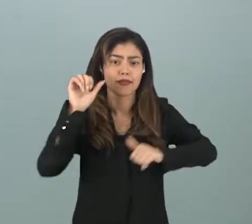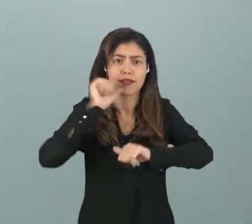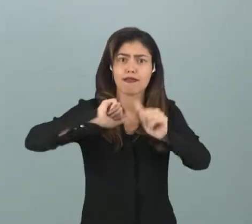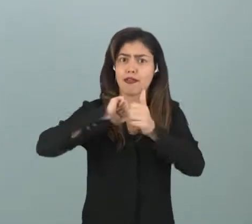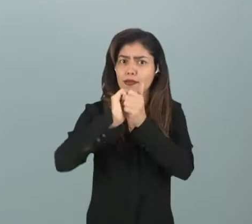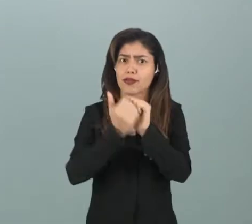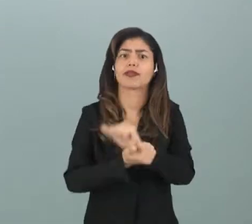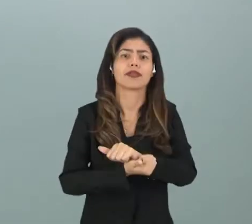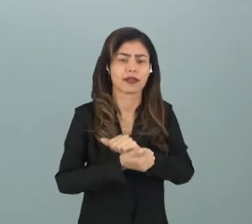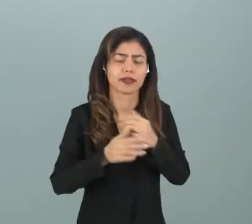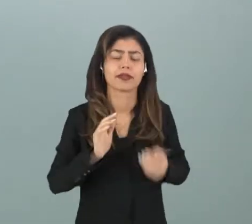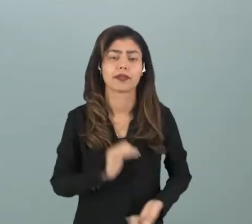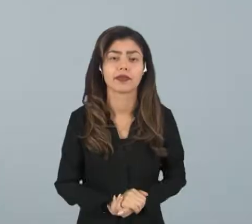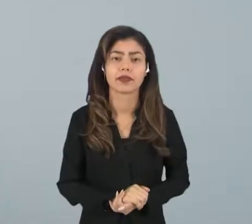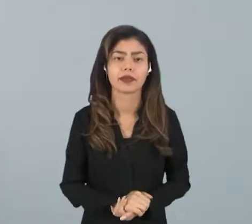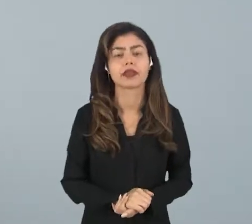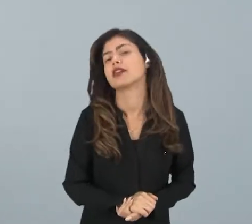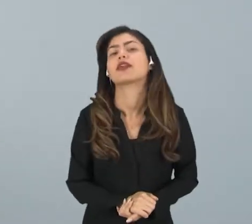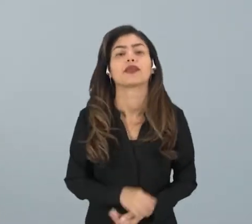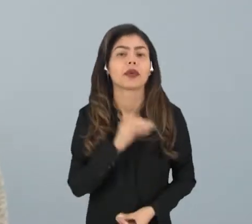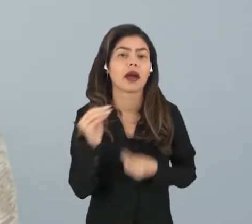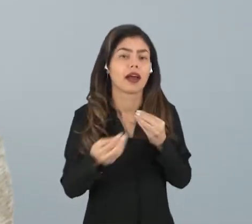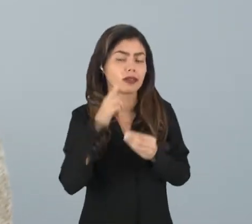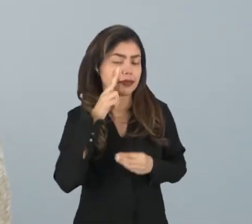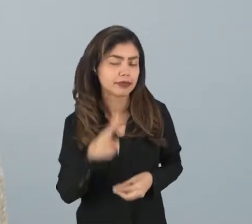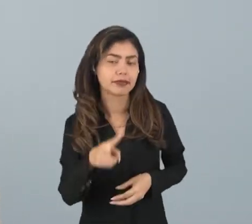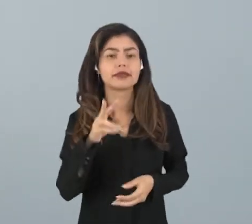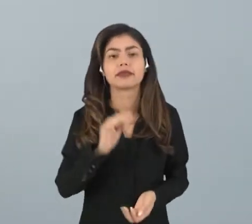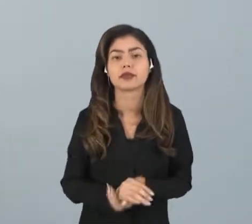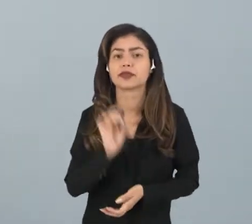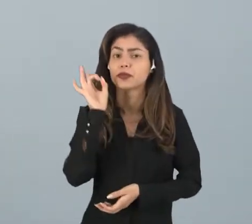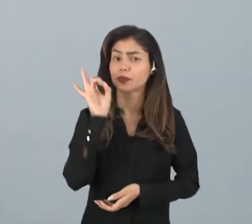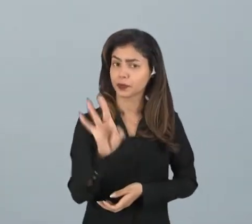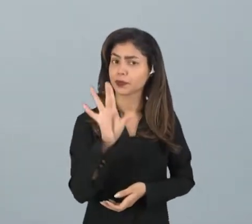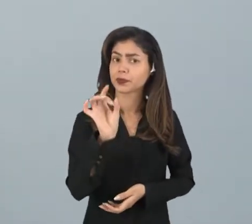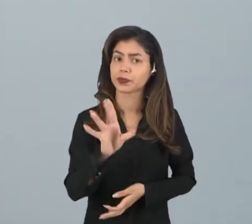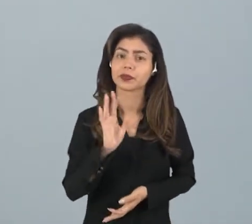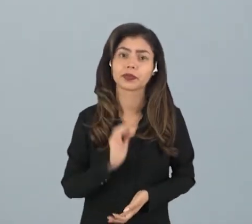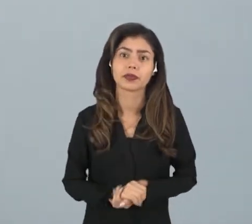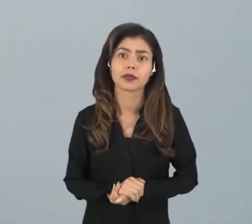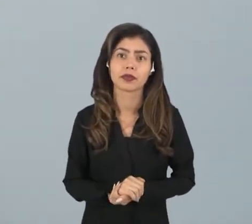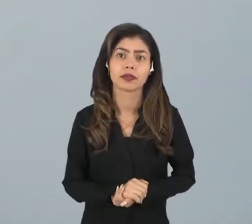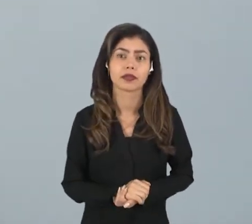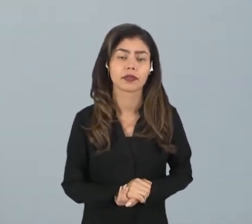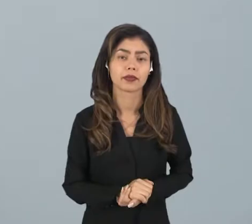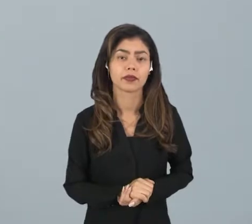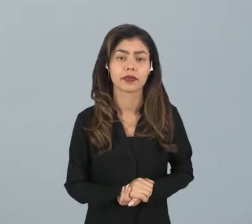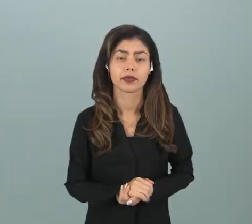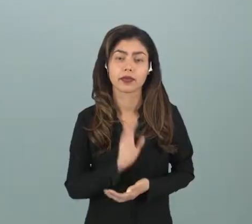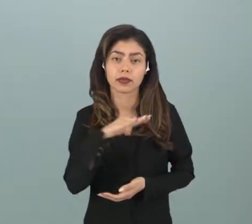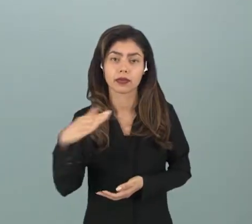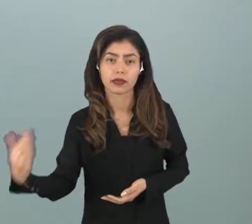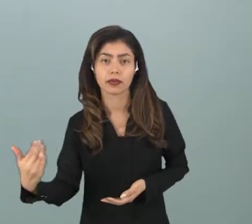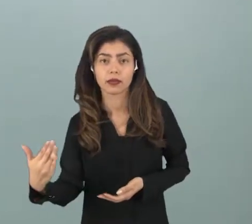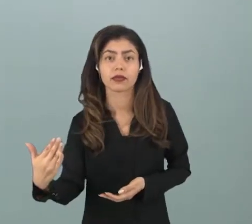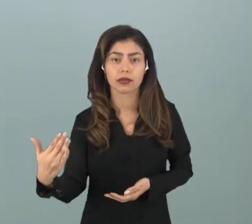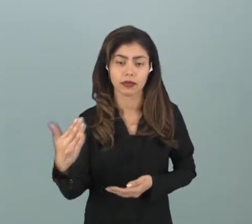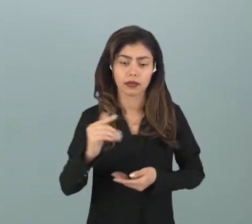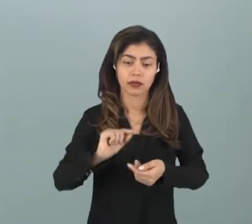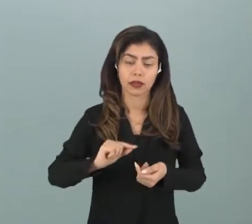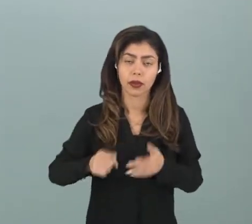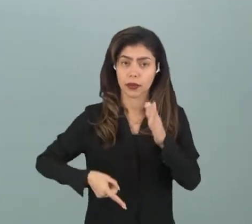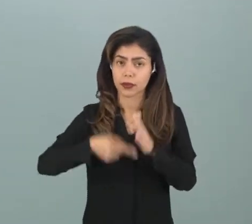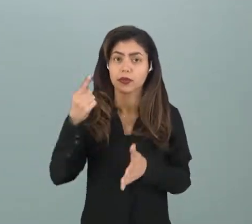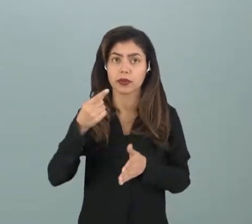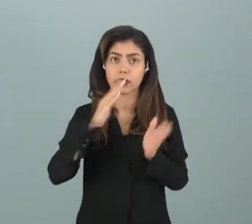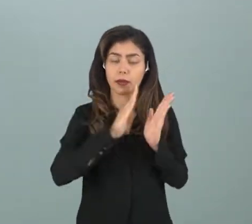um esporte, né? Como vocês puderam ver, foi só não, né? Quando os alpinistas